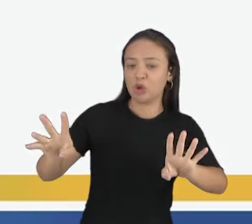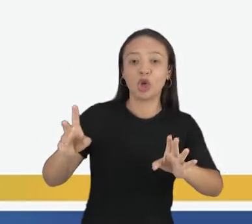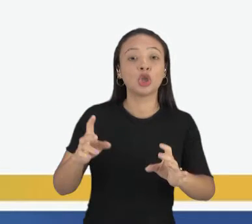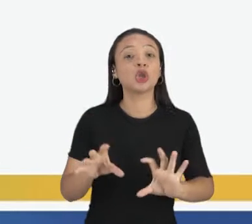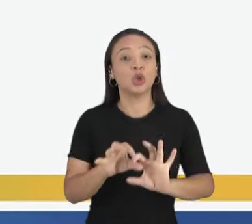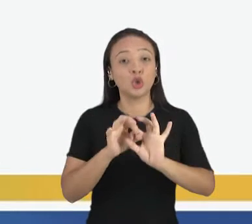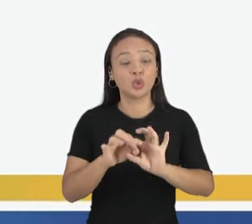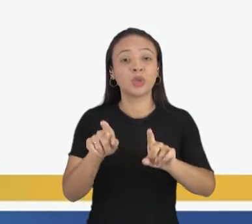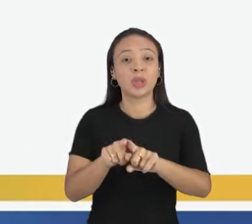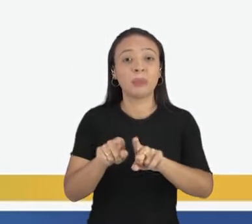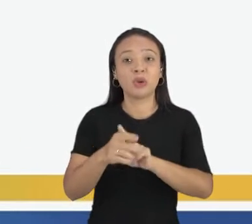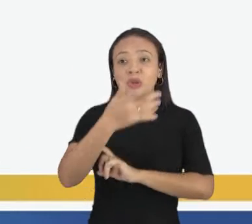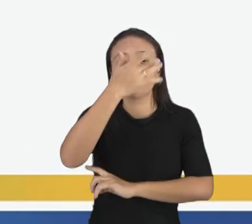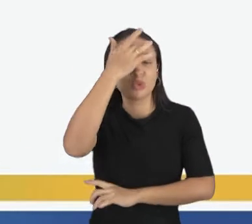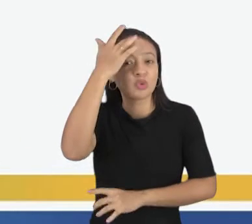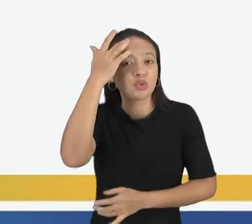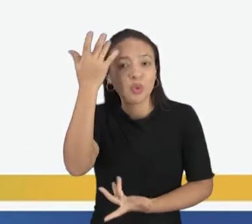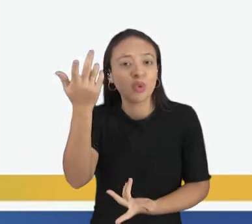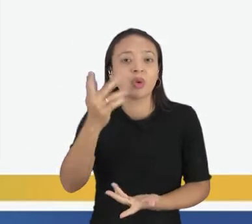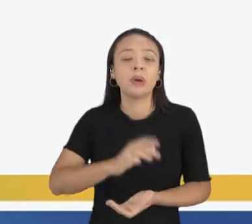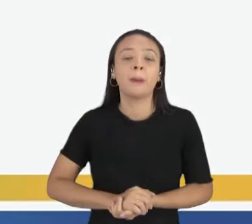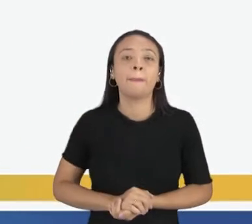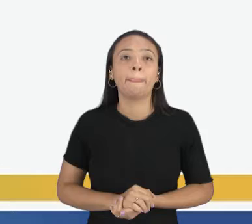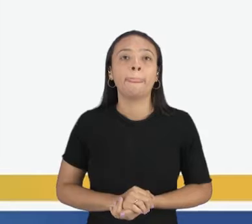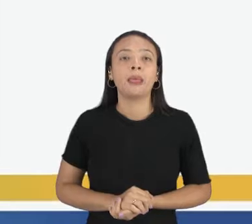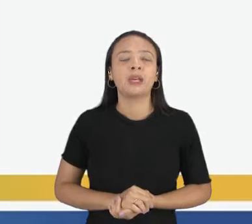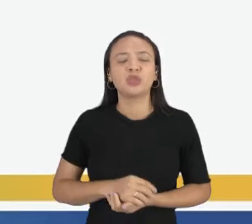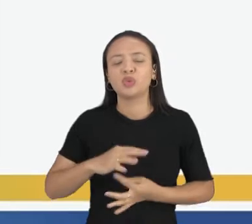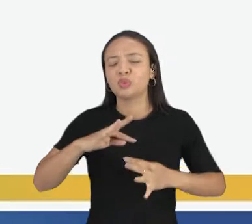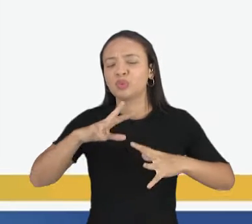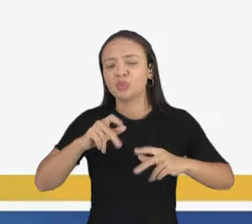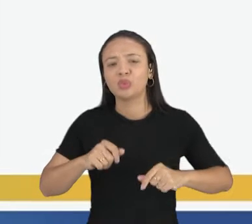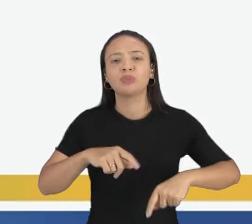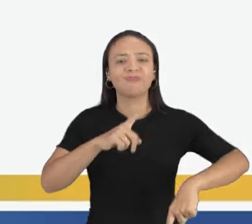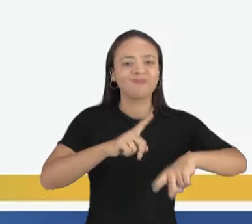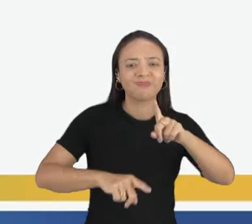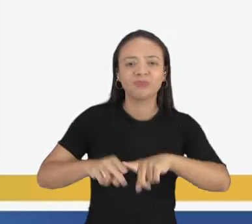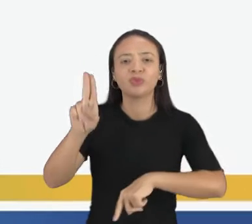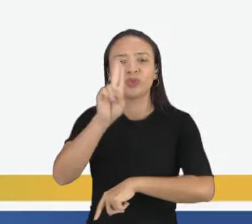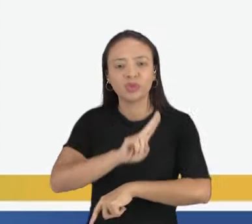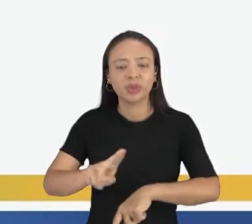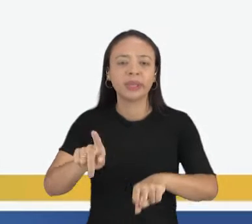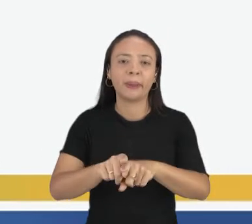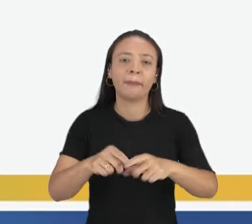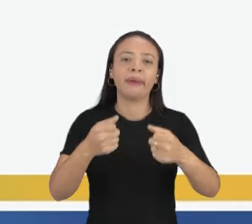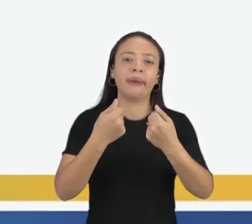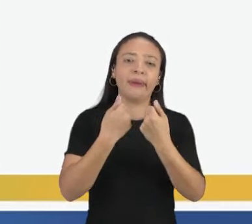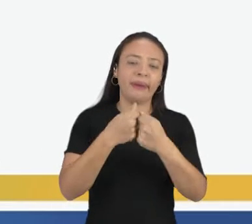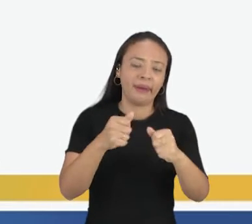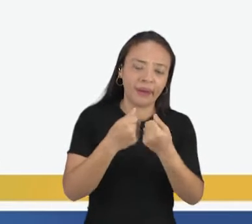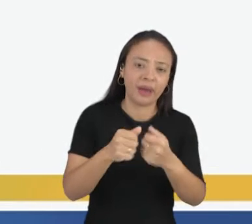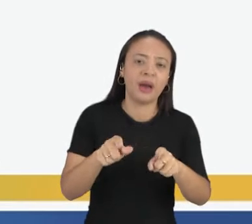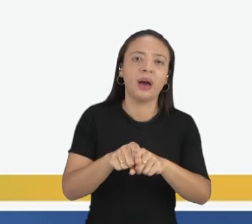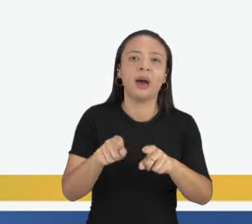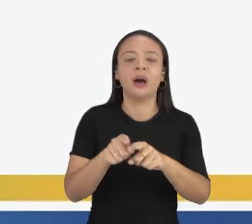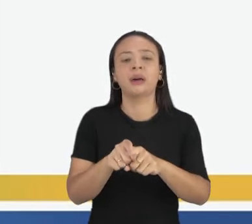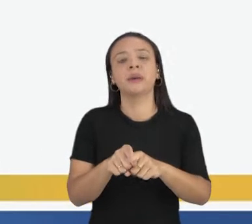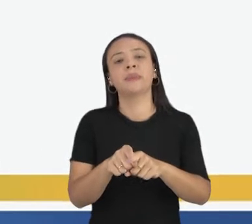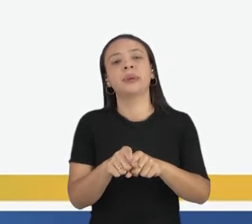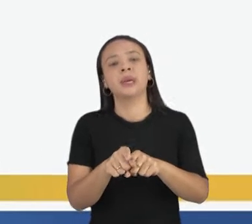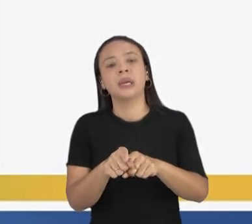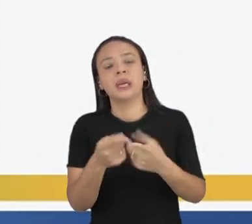todas as novas invenções foram usadas e feitas então para a guerra, como os automóveis, aviões, tanques, né?